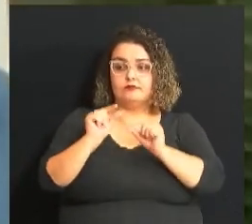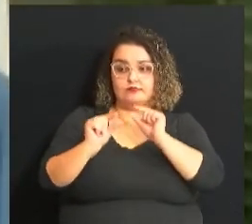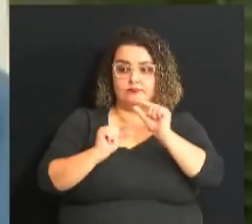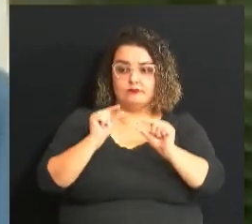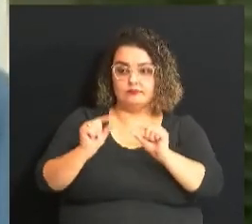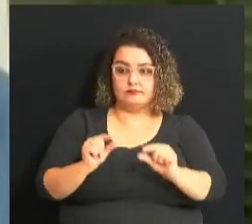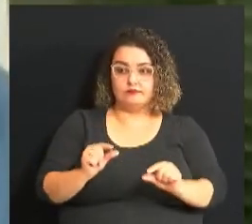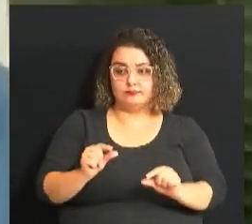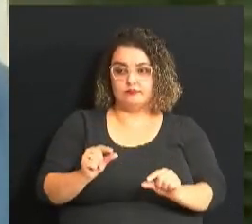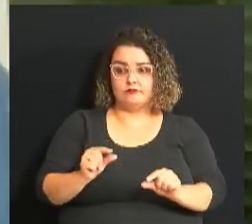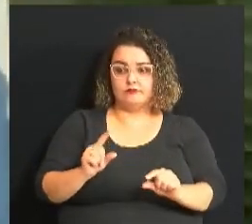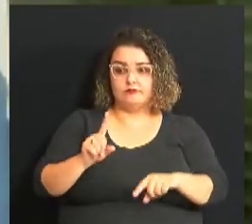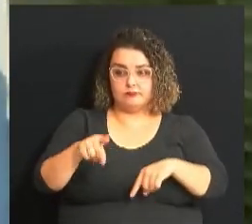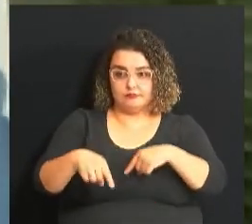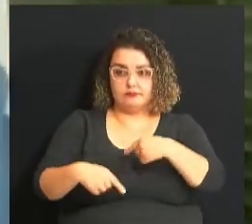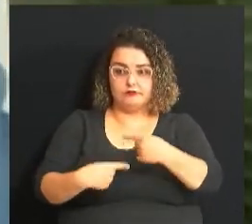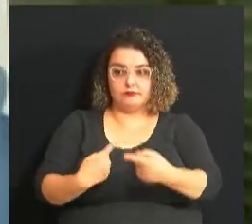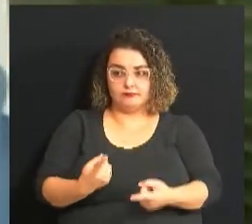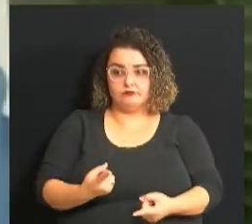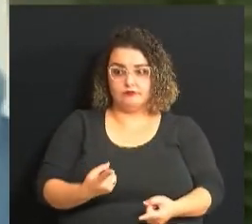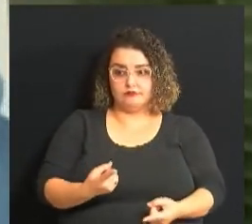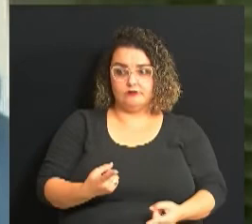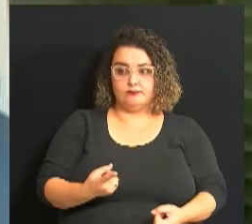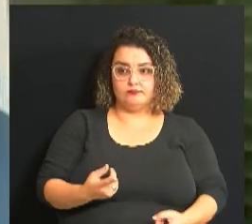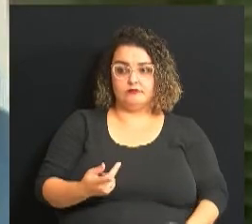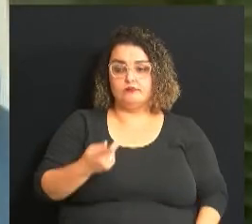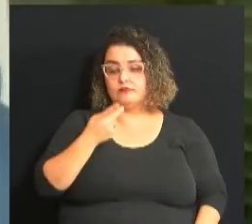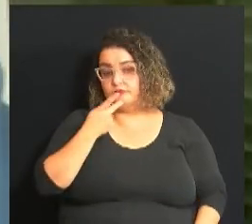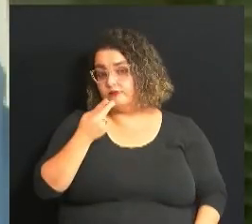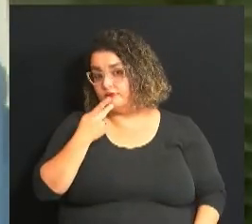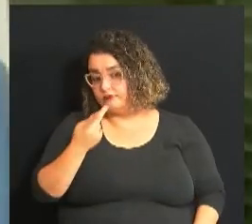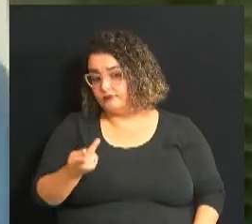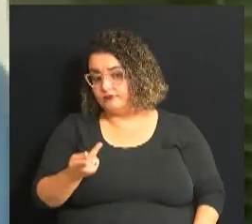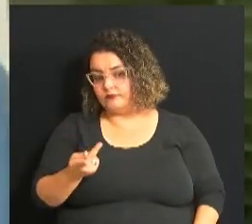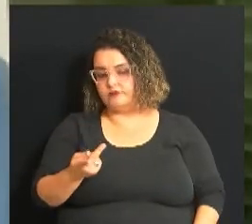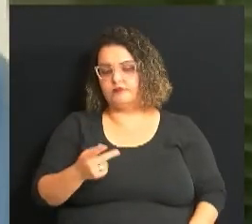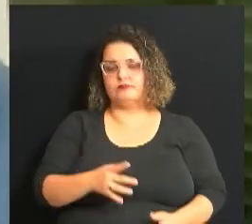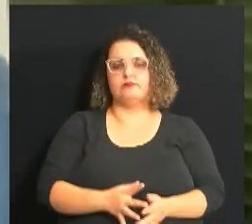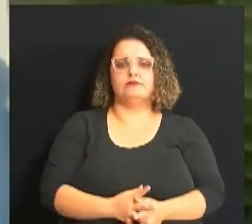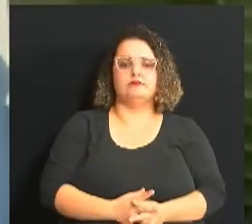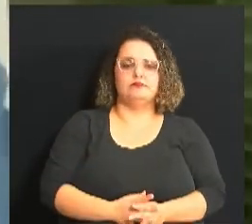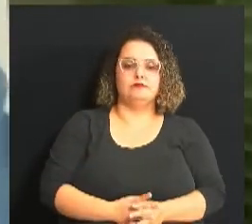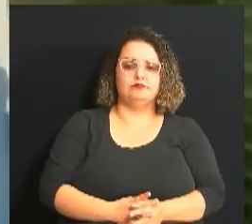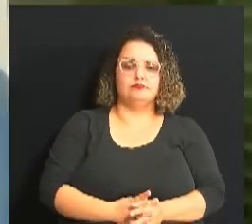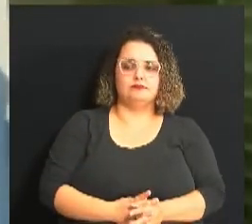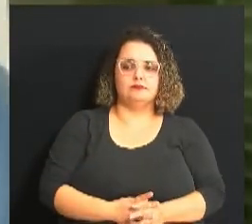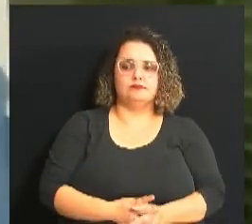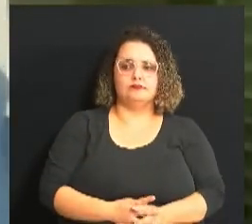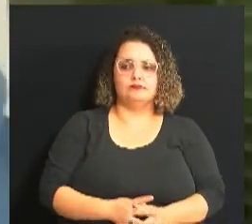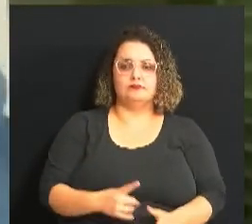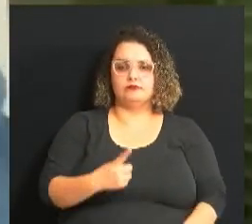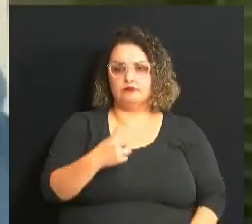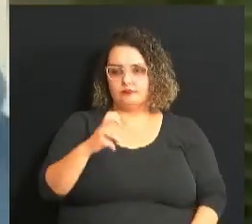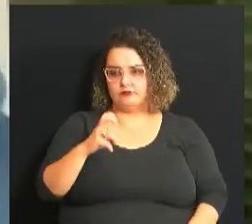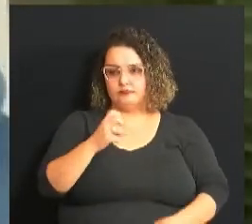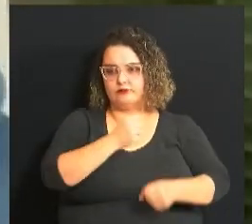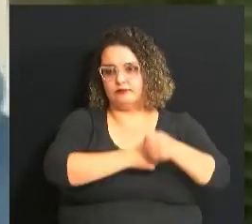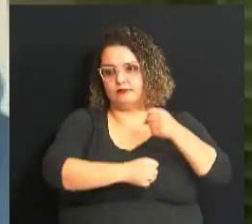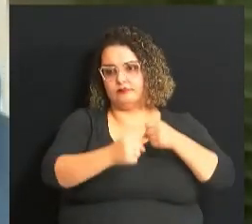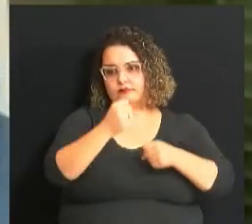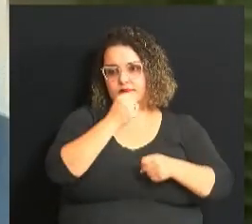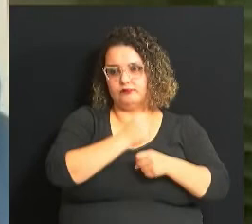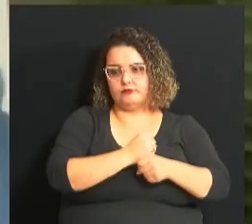só um outro fato para você. Há 15 anos atrás, desta ordem, começou-se